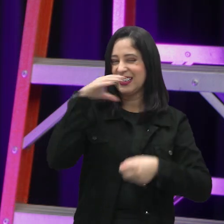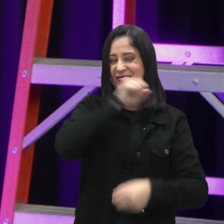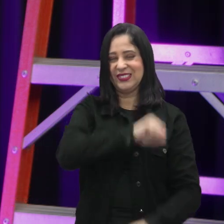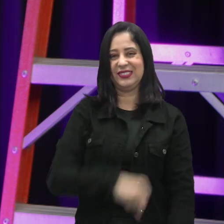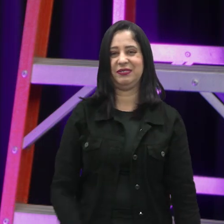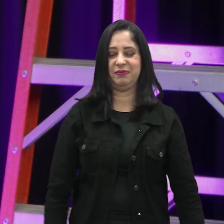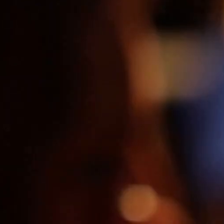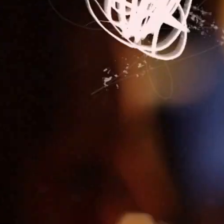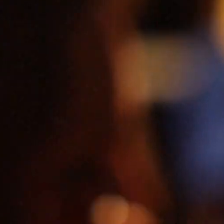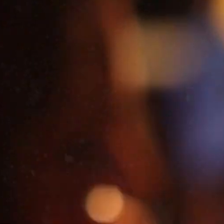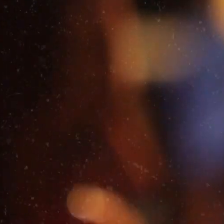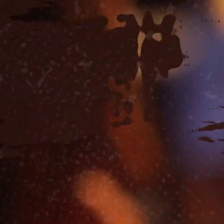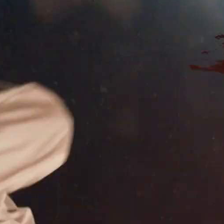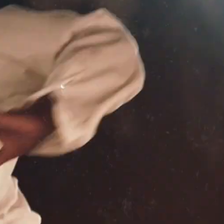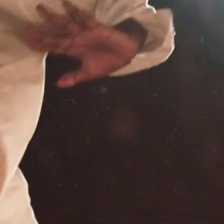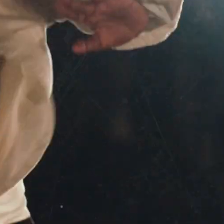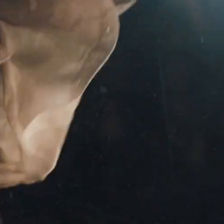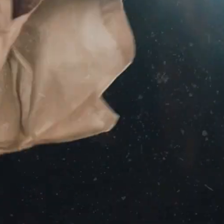já.